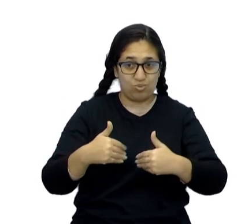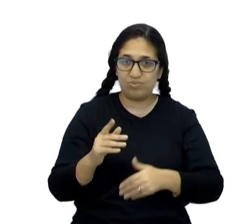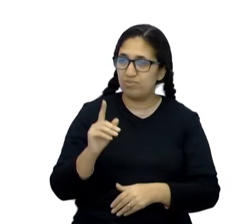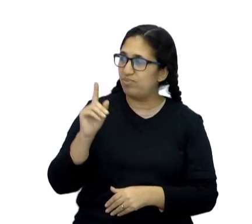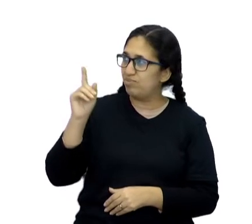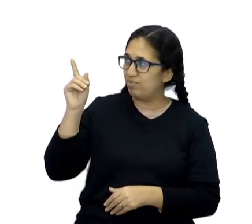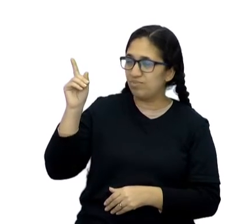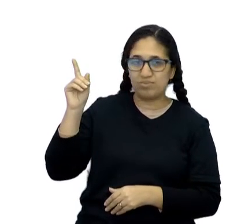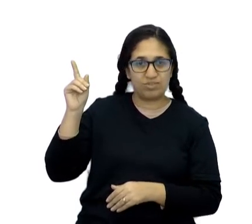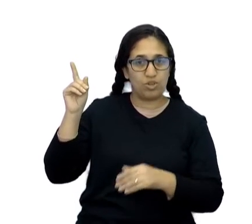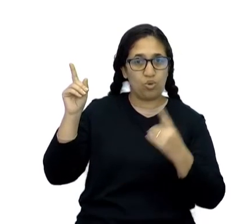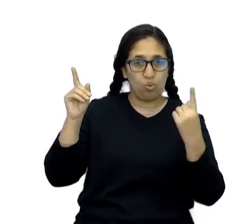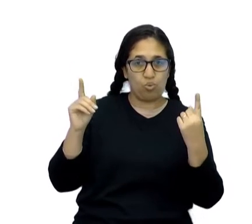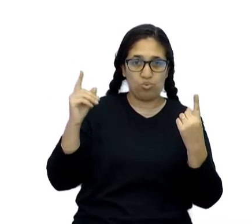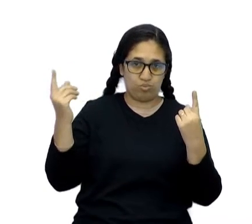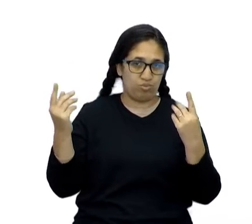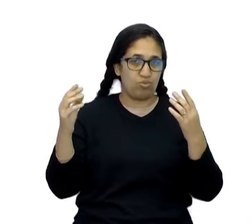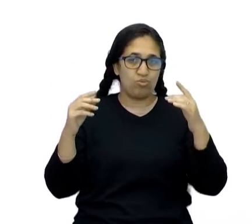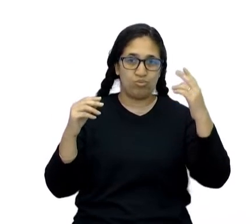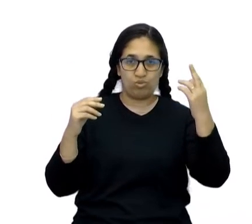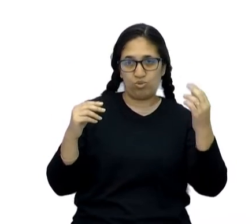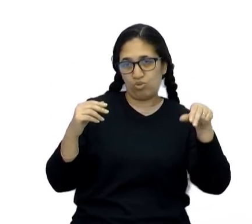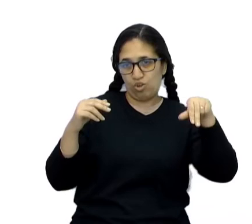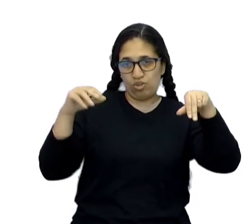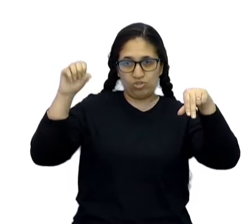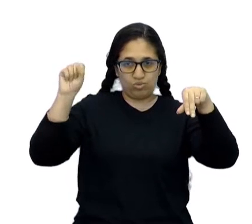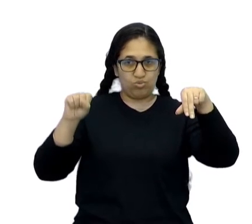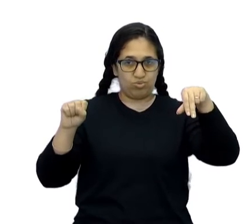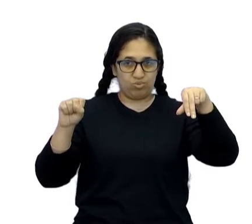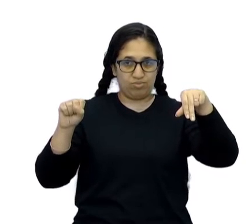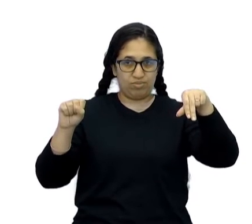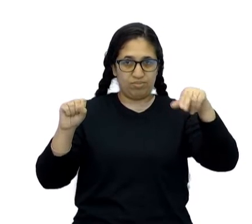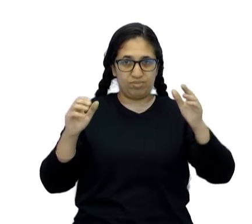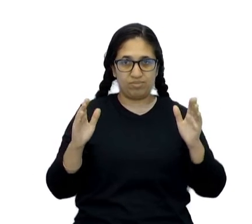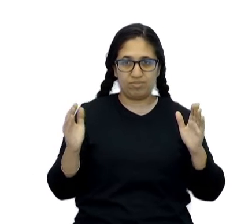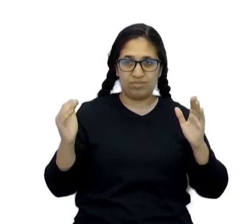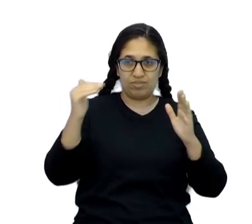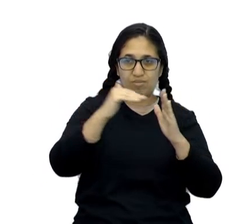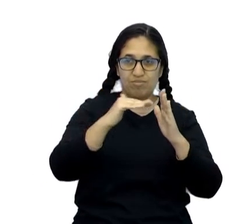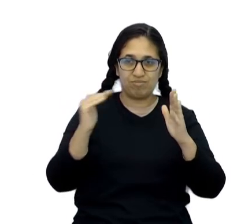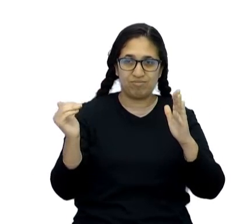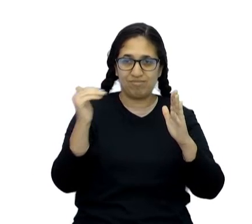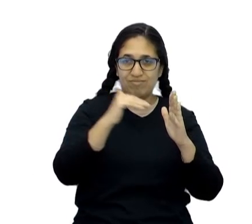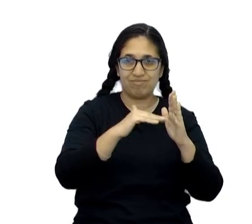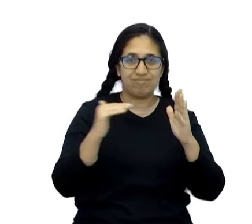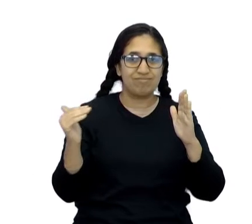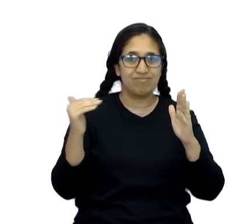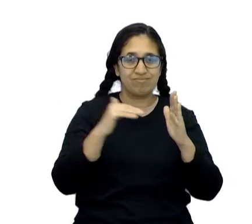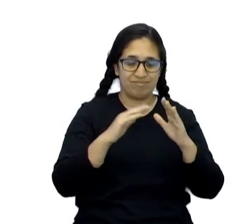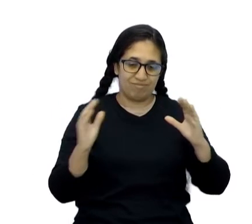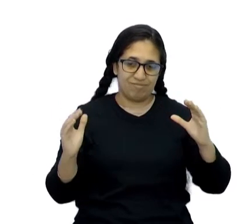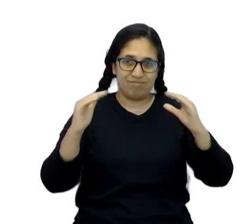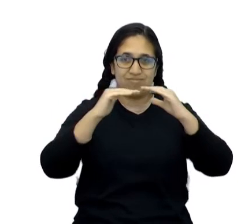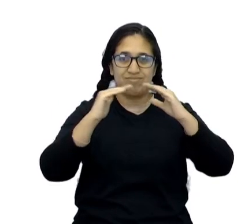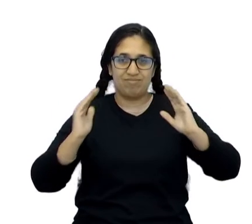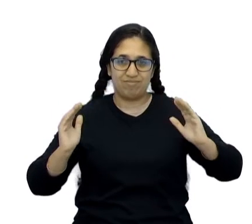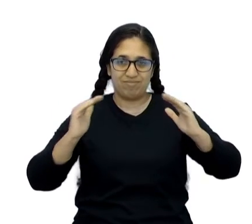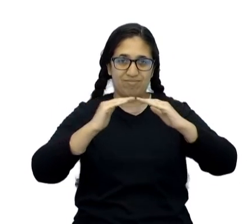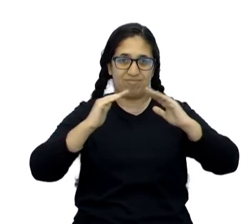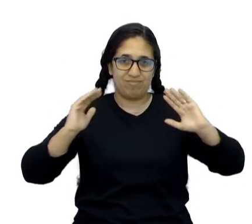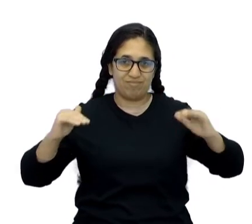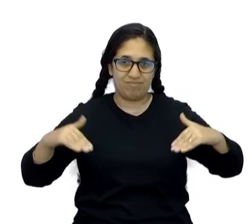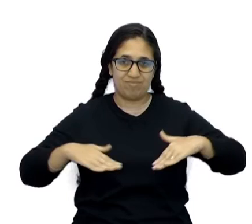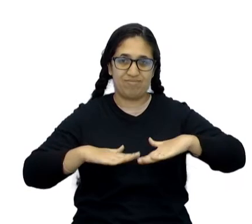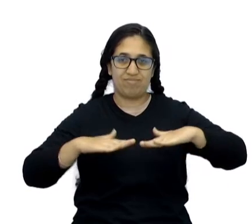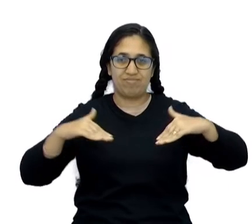quando a gente tem um norte e um sul, por exemplo, ó, as linhas são assim, ó. Que é o desenho que eu tentei